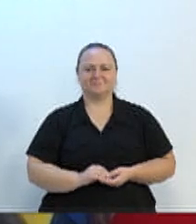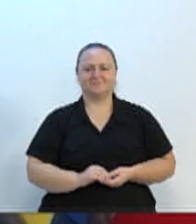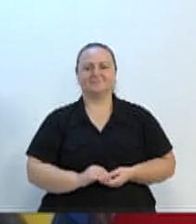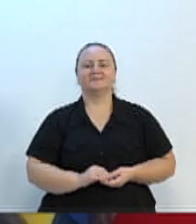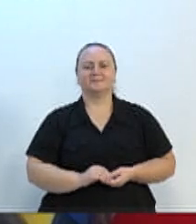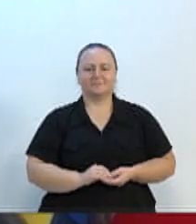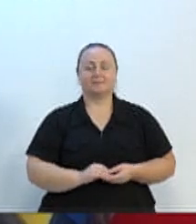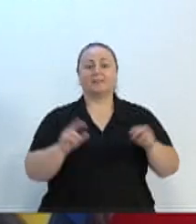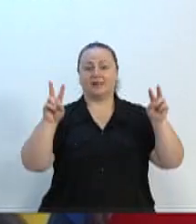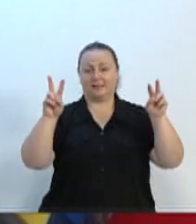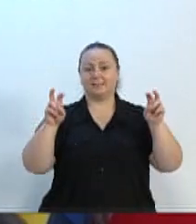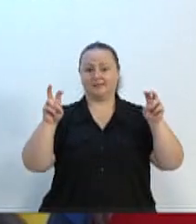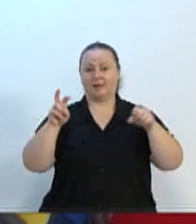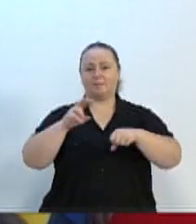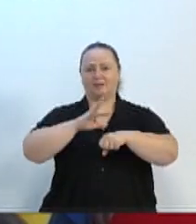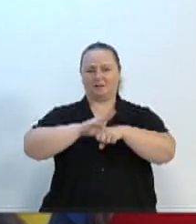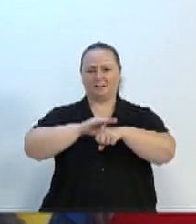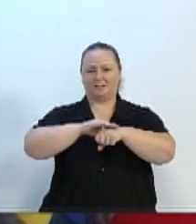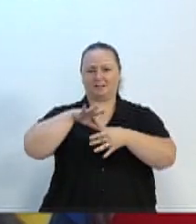pandemia, colegas,